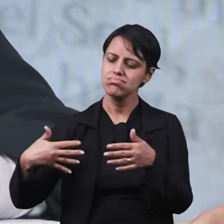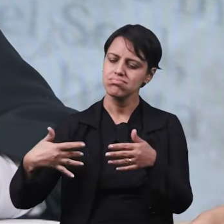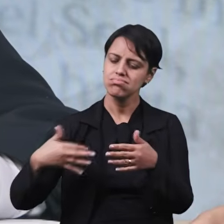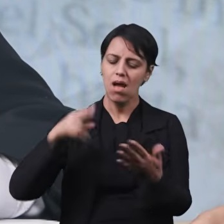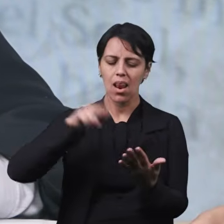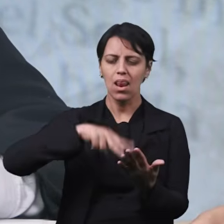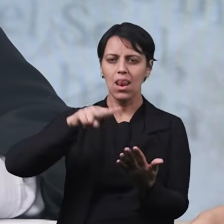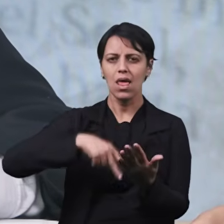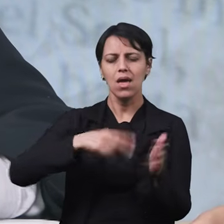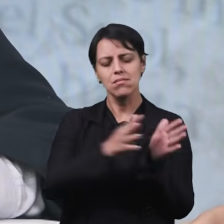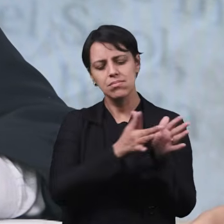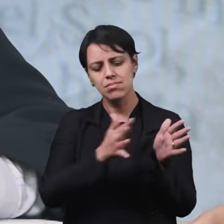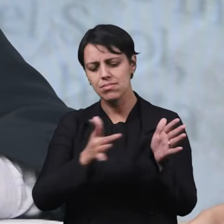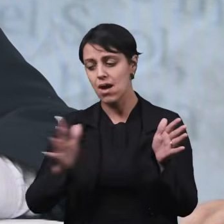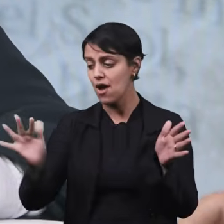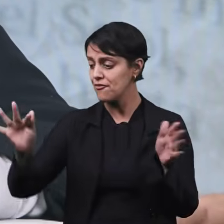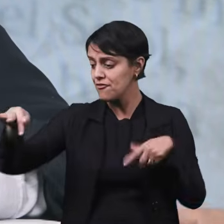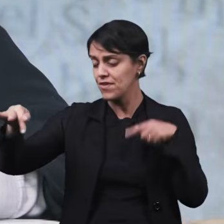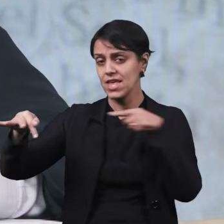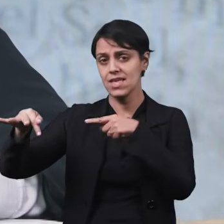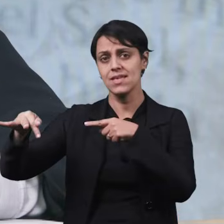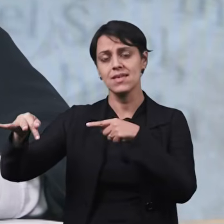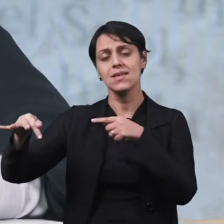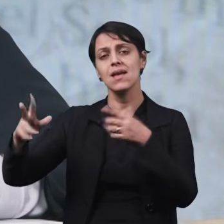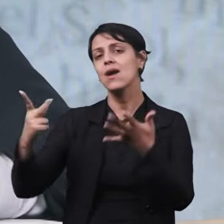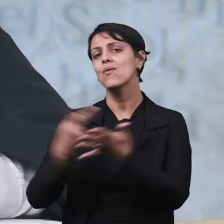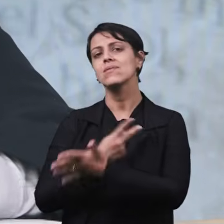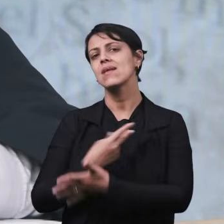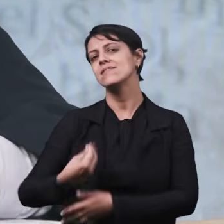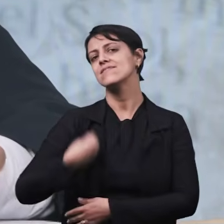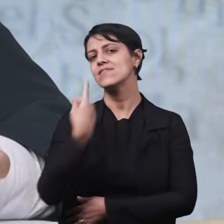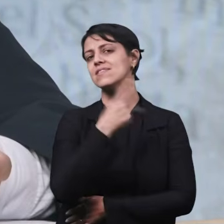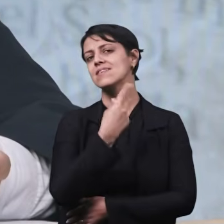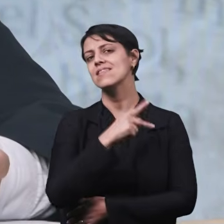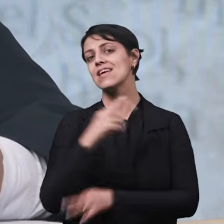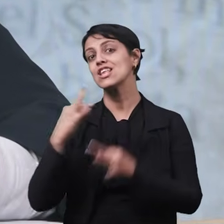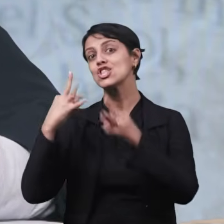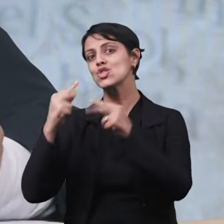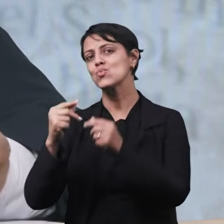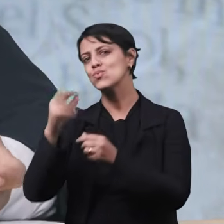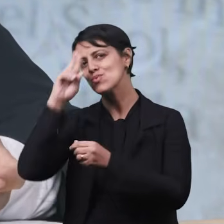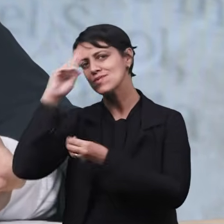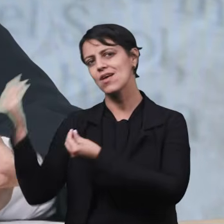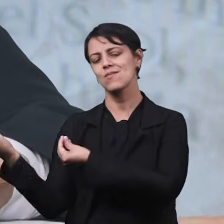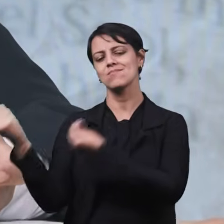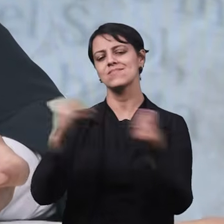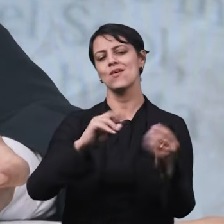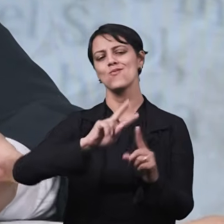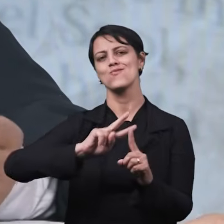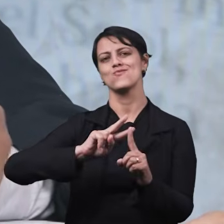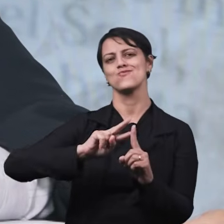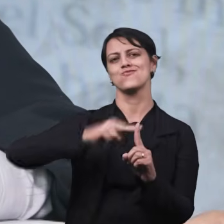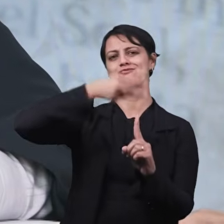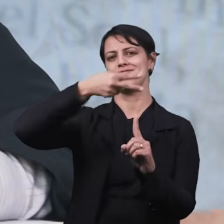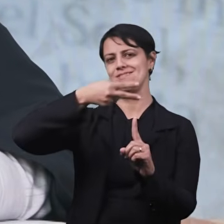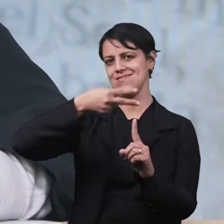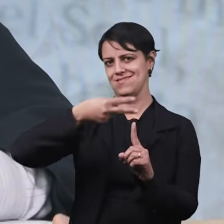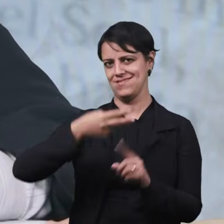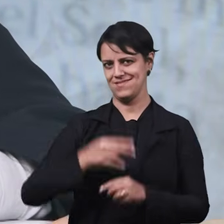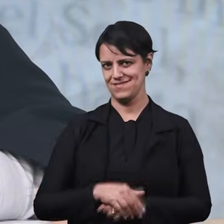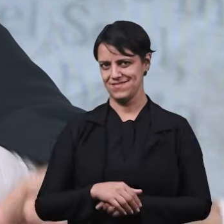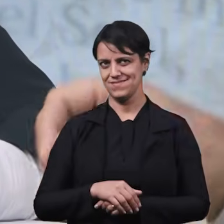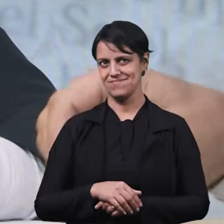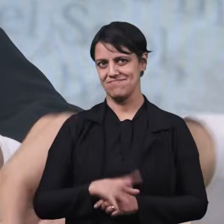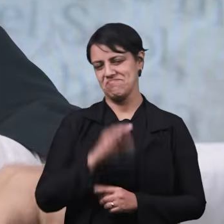dele reta diante de Deus, lá no final, tudo aquilo que ele tinha foi colocado até mesmo em dobro. Eu não estou querendo